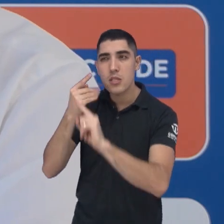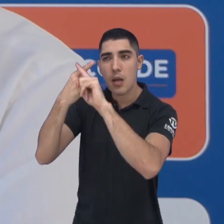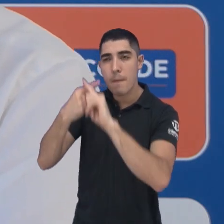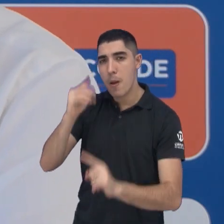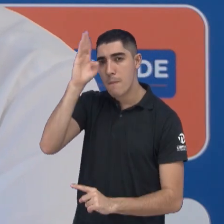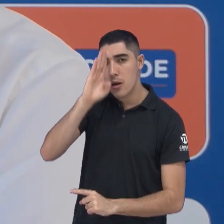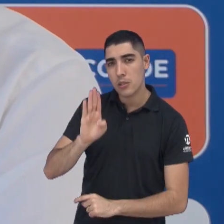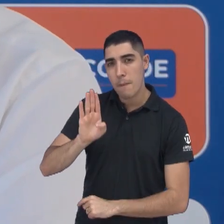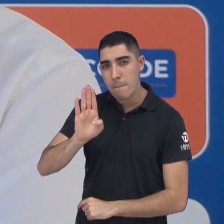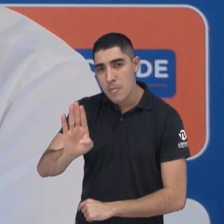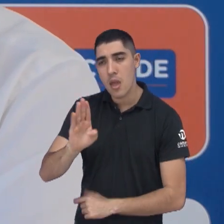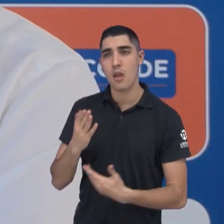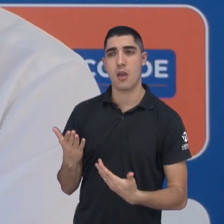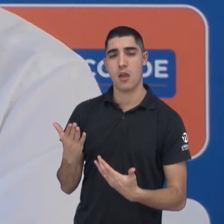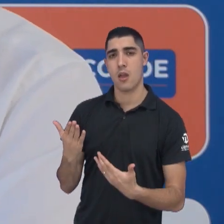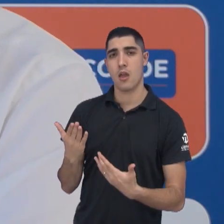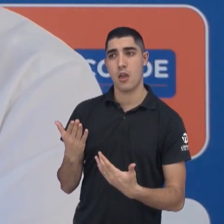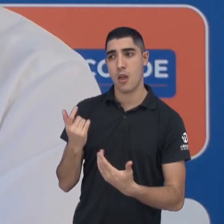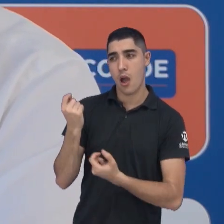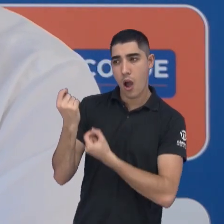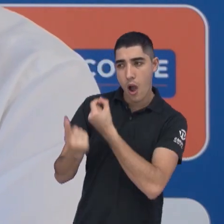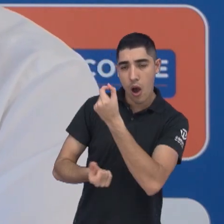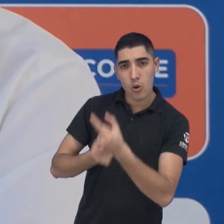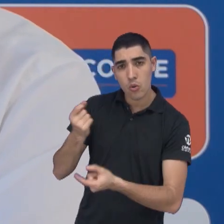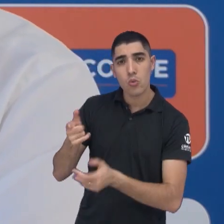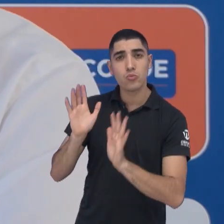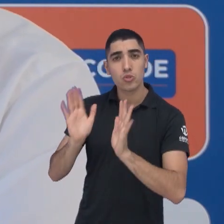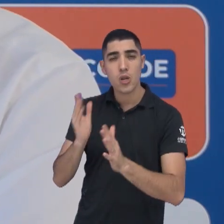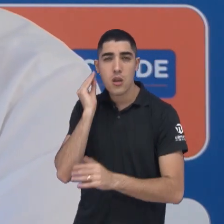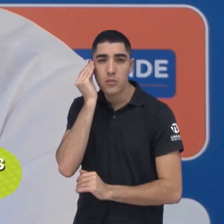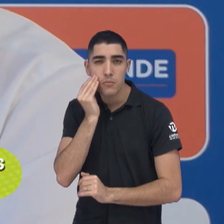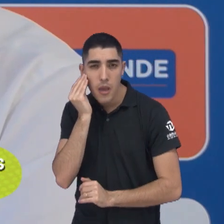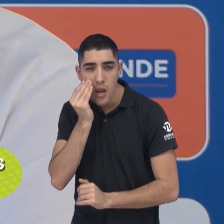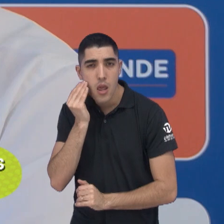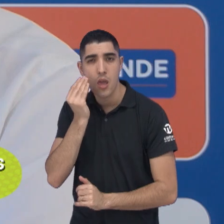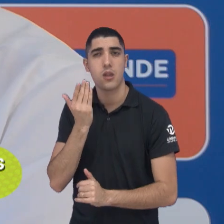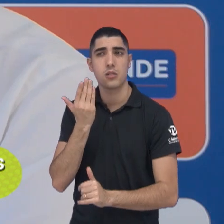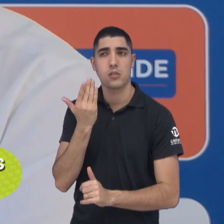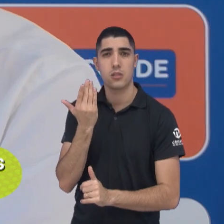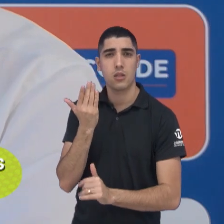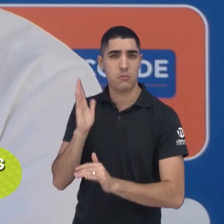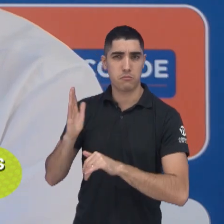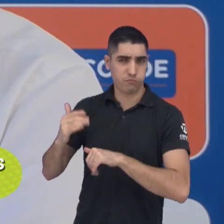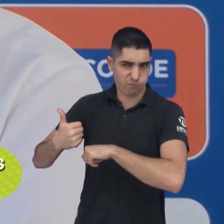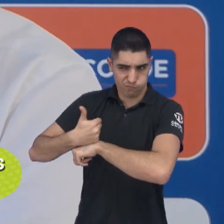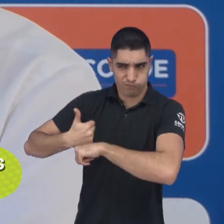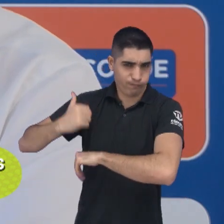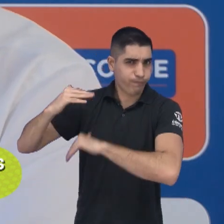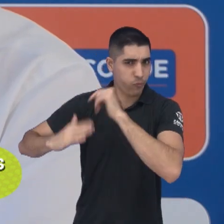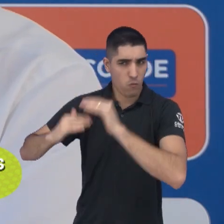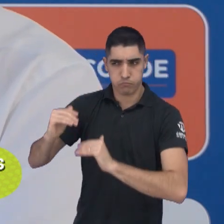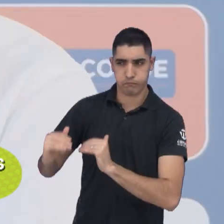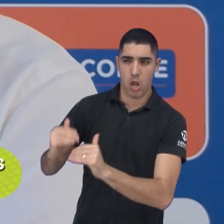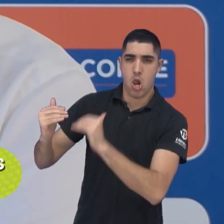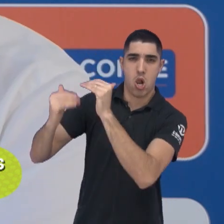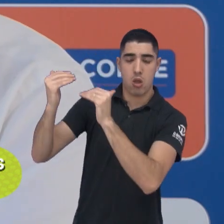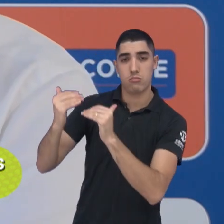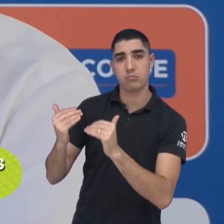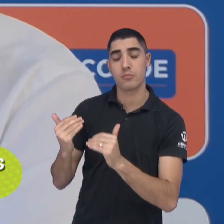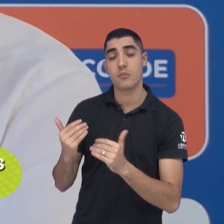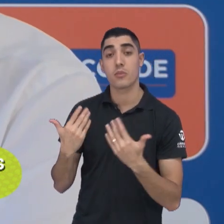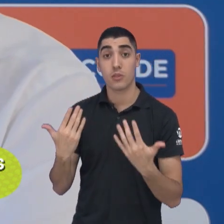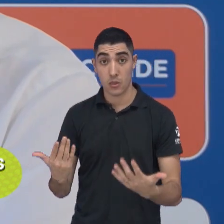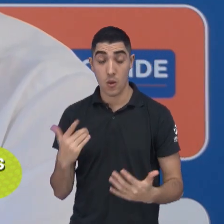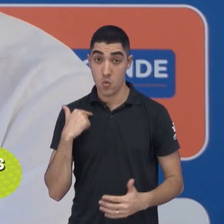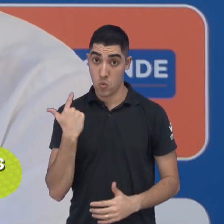que já tiveram muitas experiências na sua carreira, claro que com alguma mescla ou outra, dentro